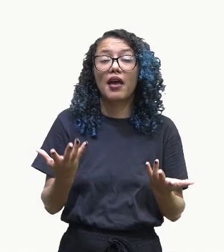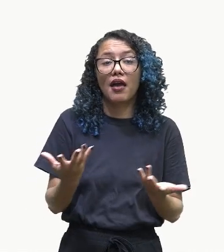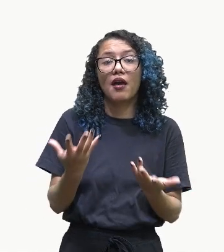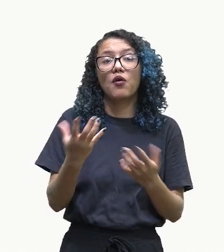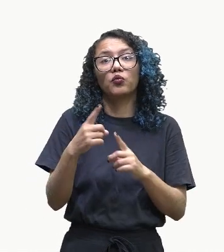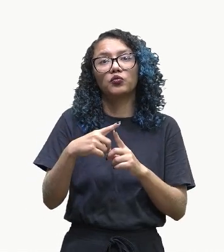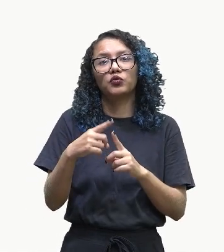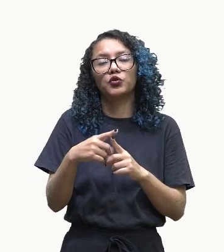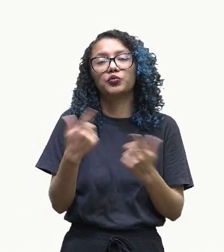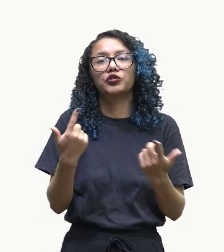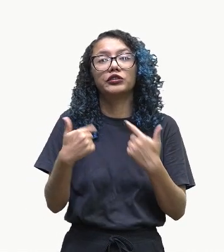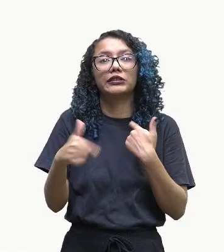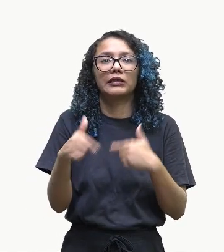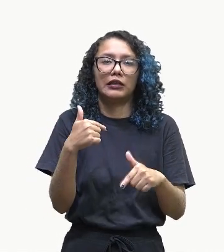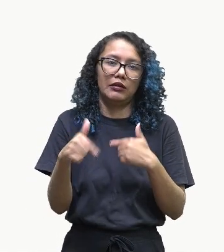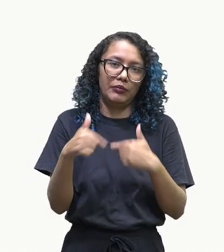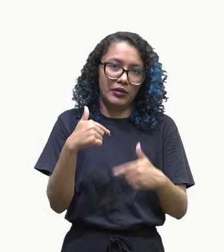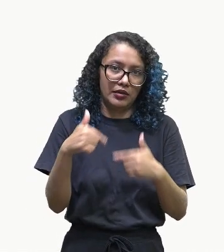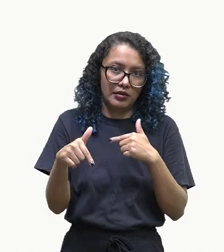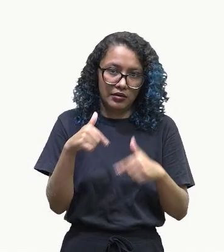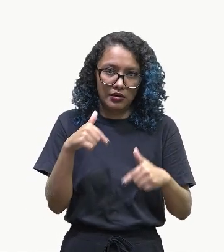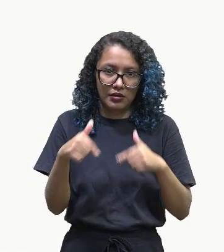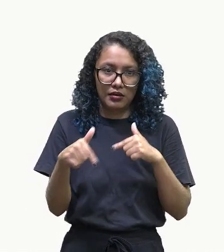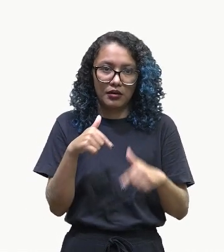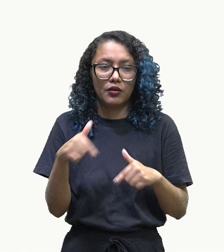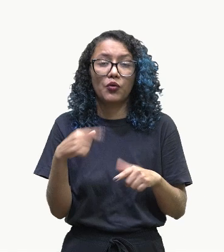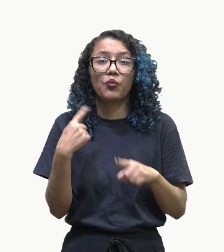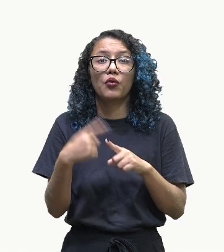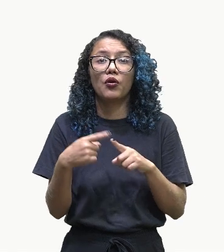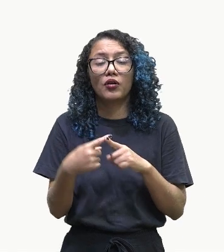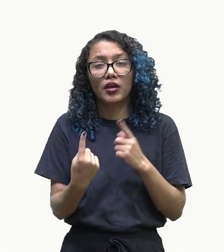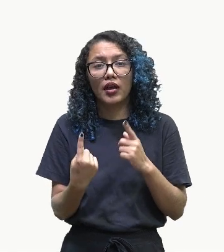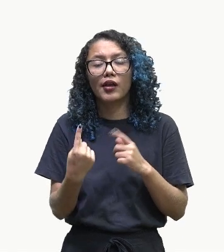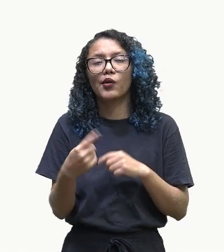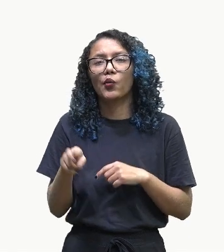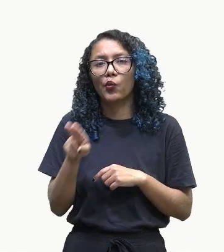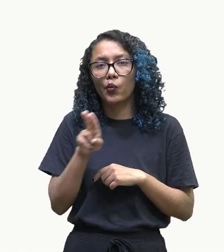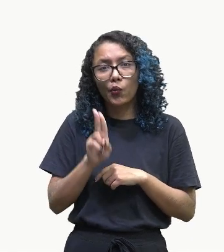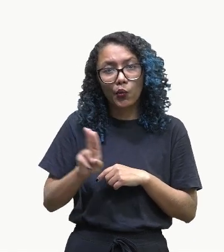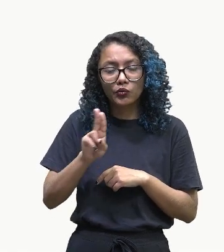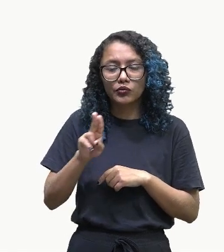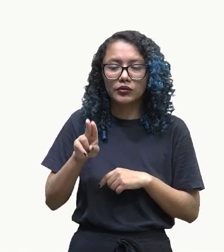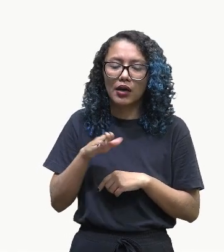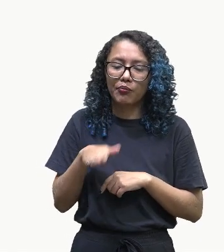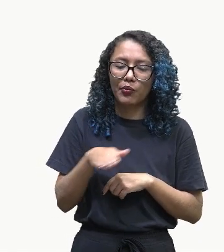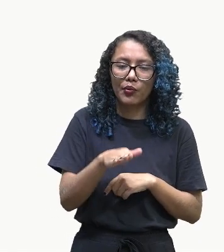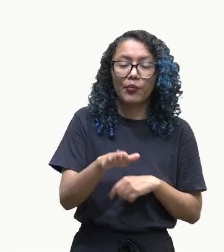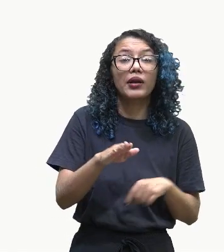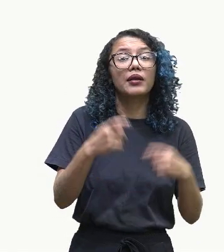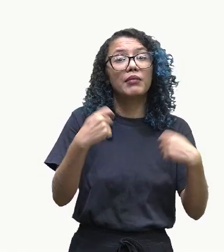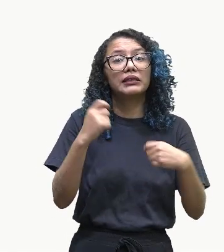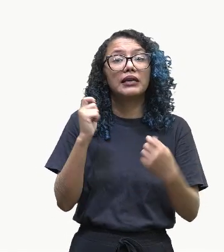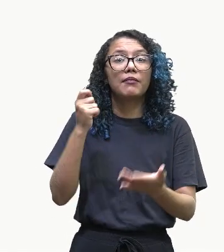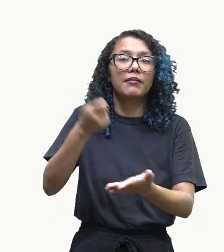Ele é utilizado, você utiliza e paga. Então, atualmente nós temos todos esses